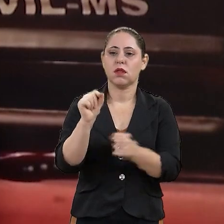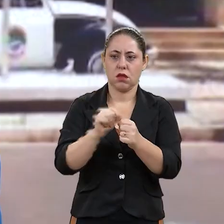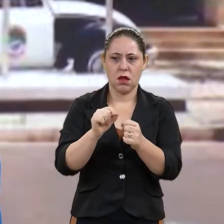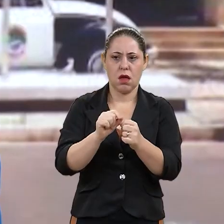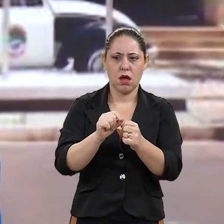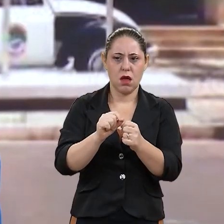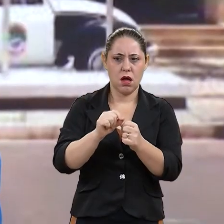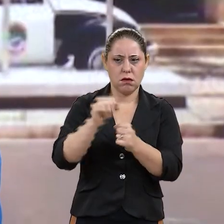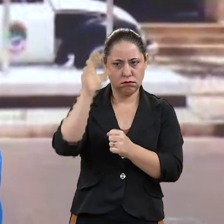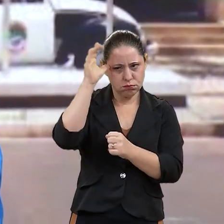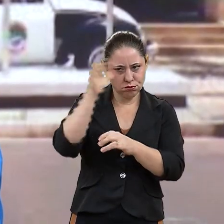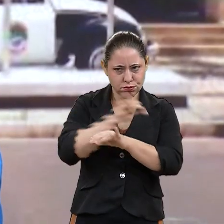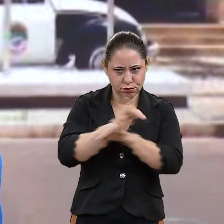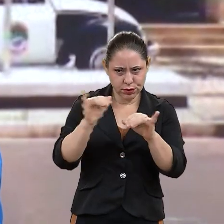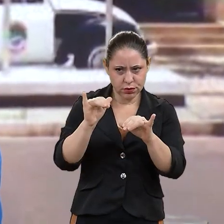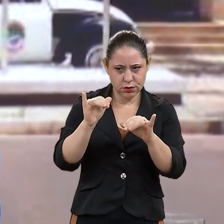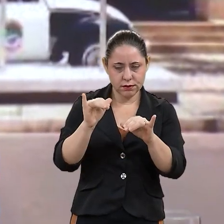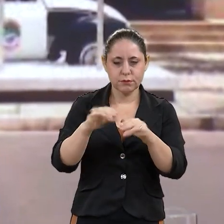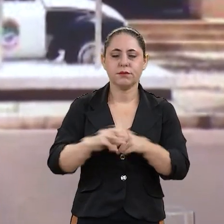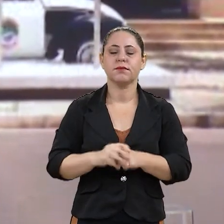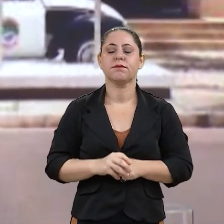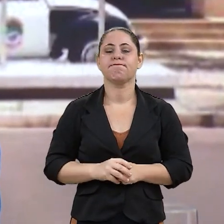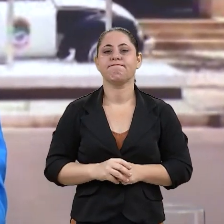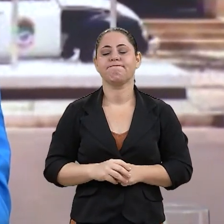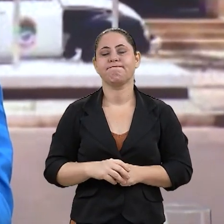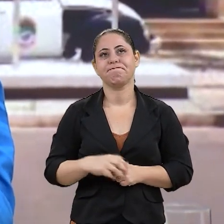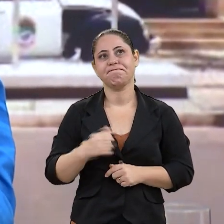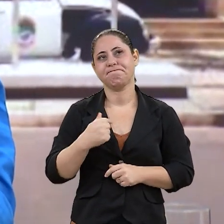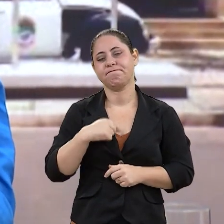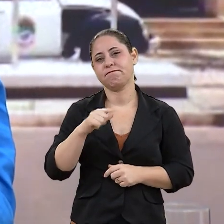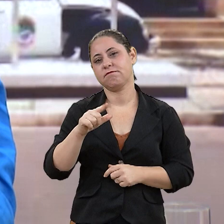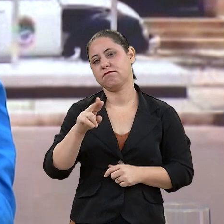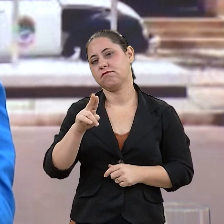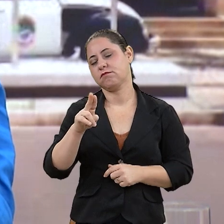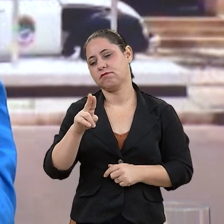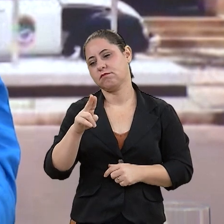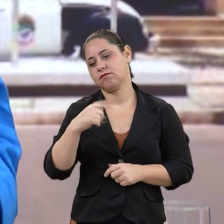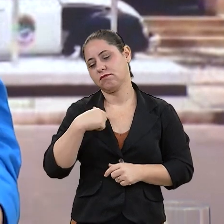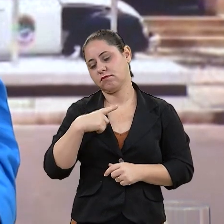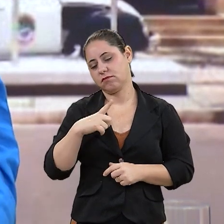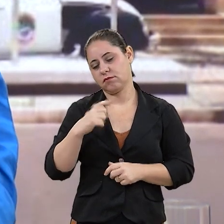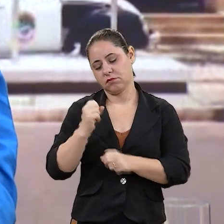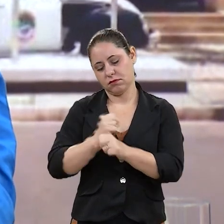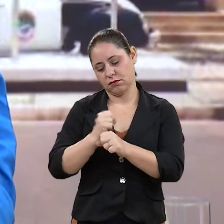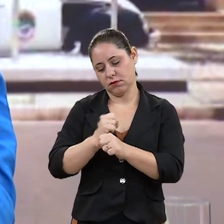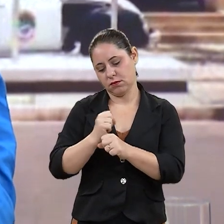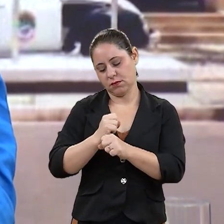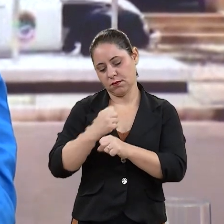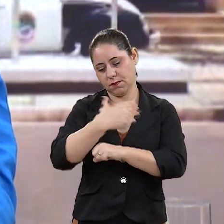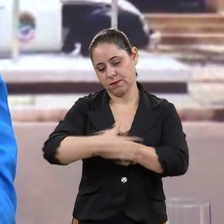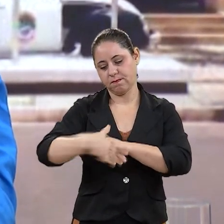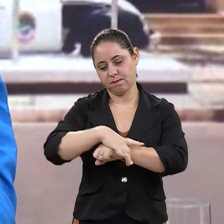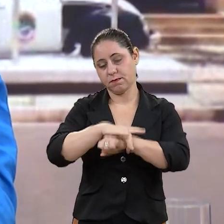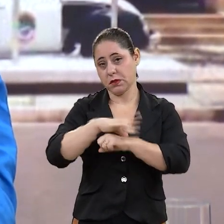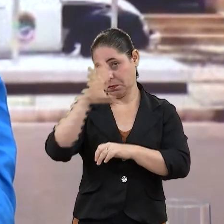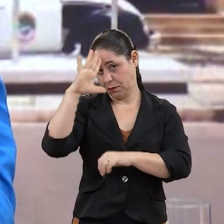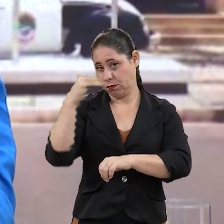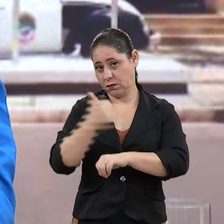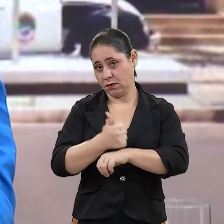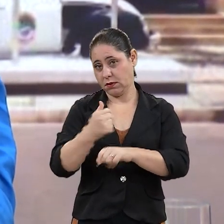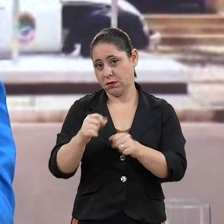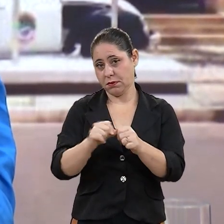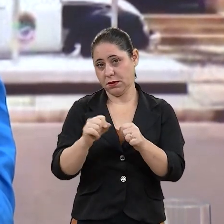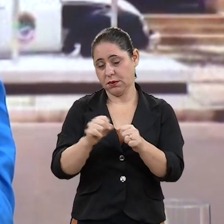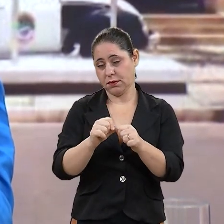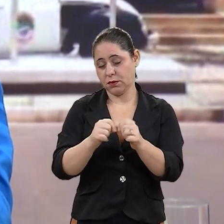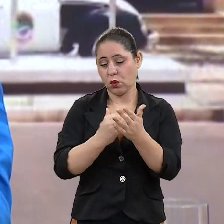conscientização? Eu, Lu, sou uma pessoa que há muitos anos defendo que a prioridade precisa ser a prevenção. Assim,